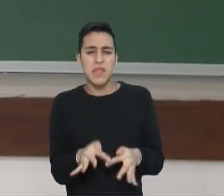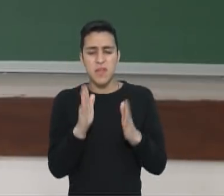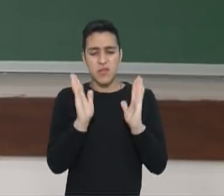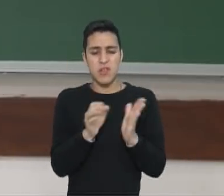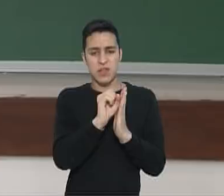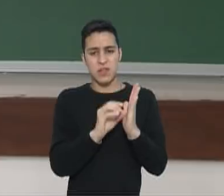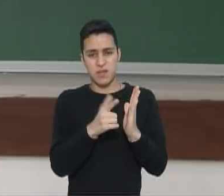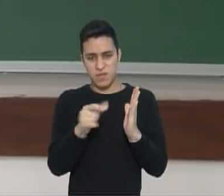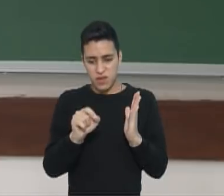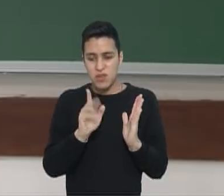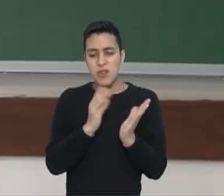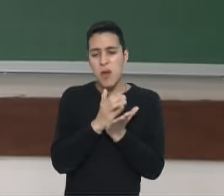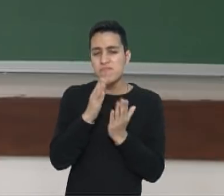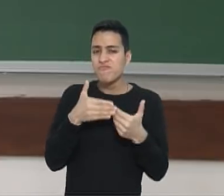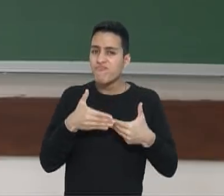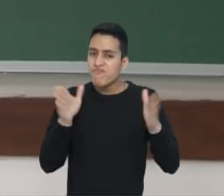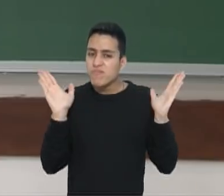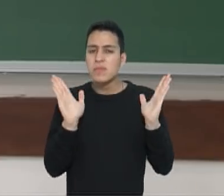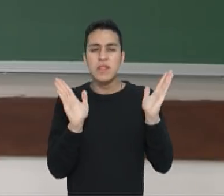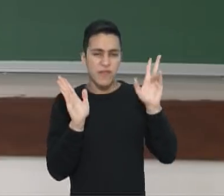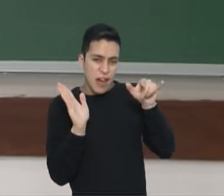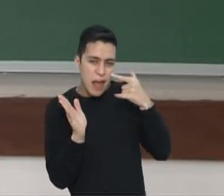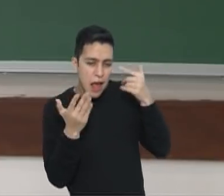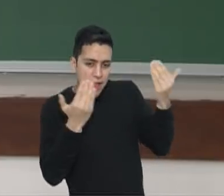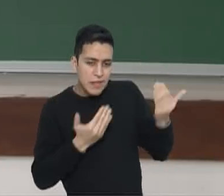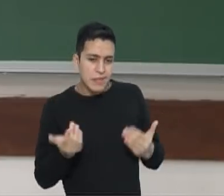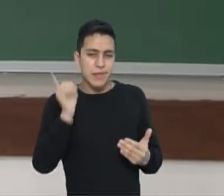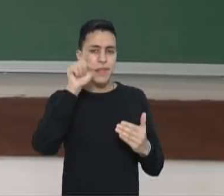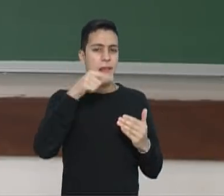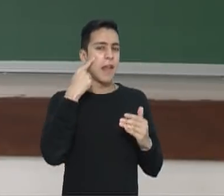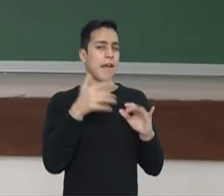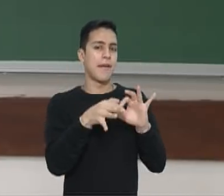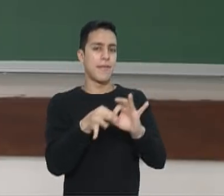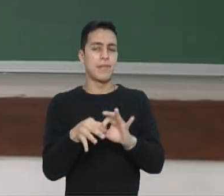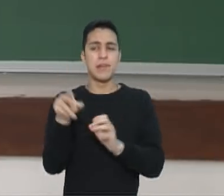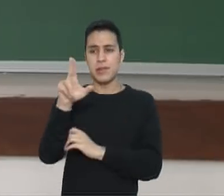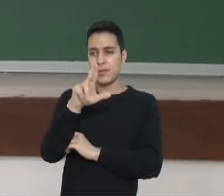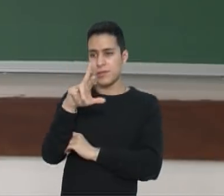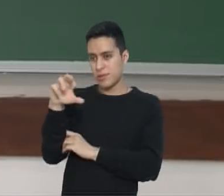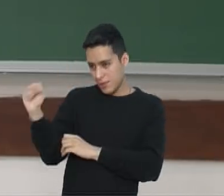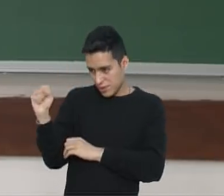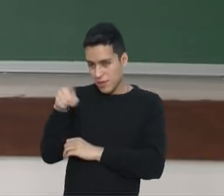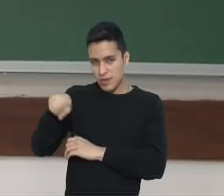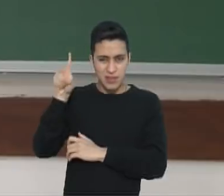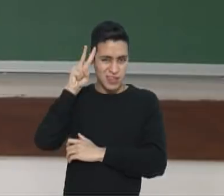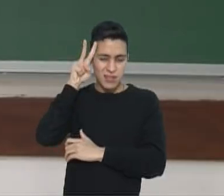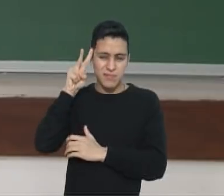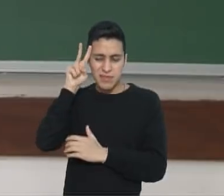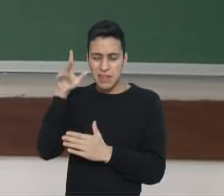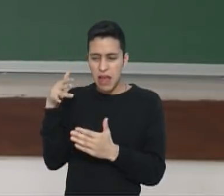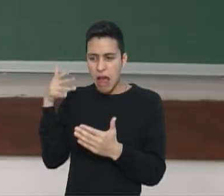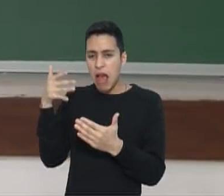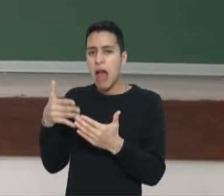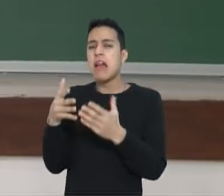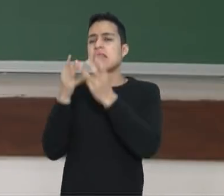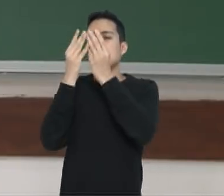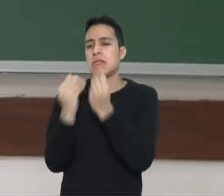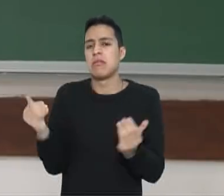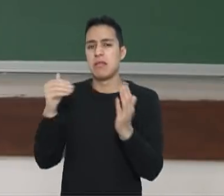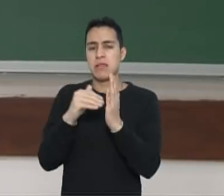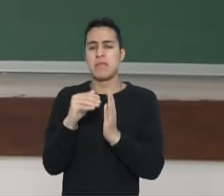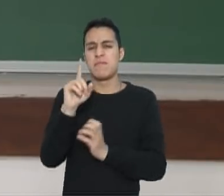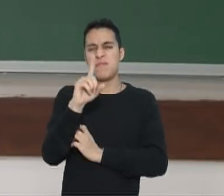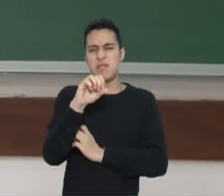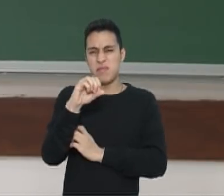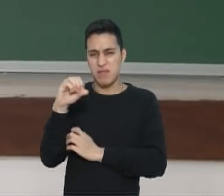abertura, que nós vamos estudar ainda, vamos analisar no contexto da União Soviética e sua história até a dissolução em